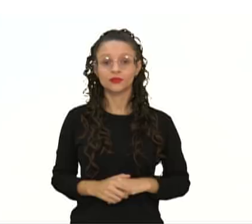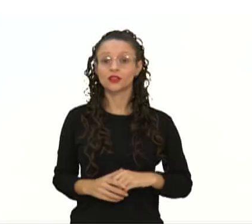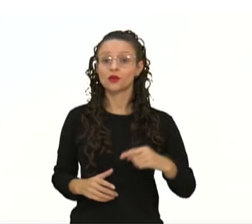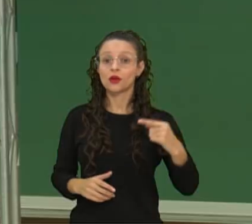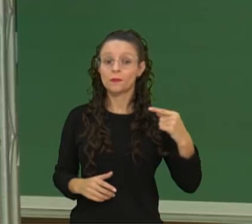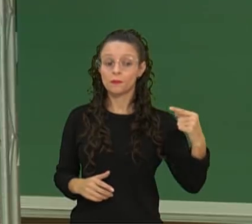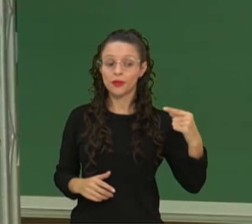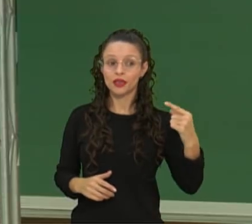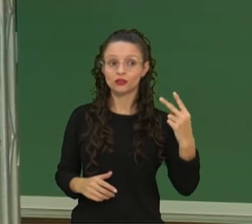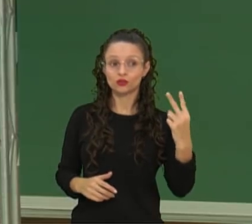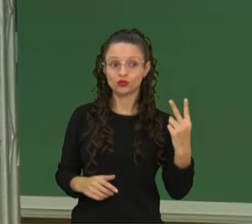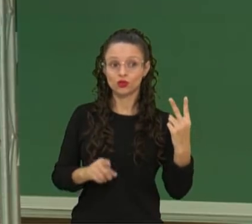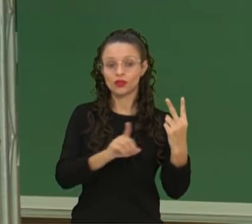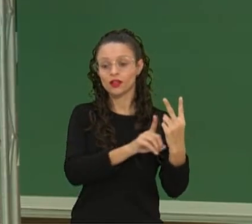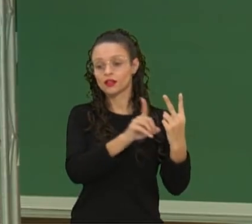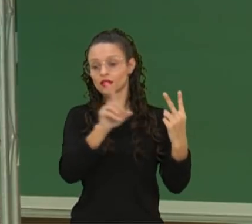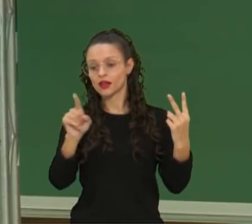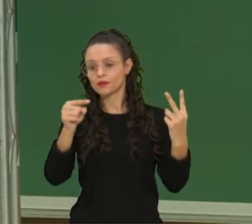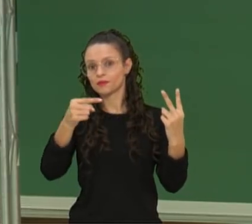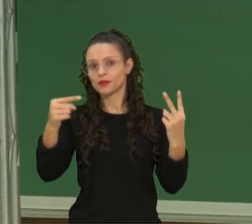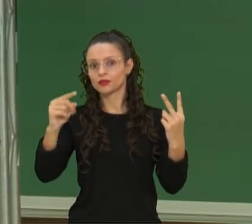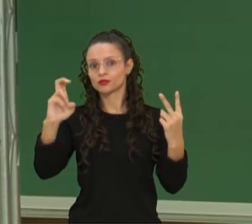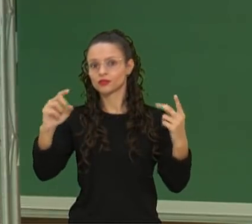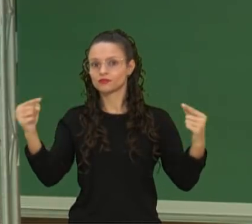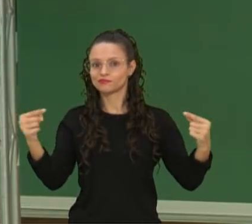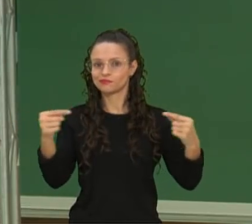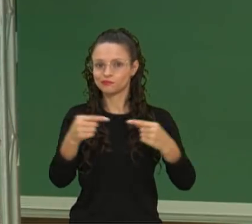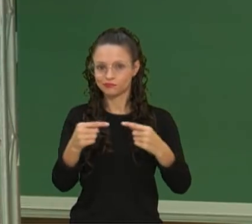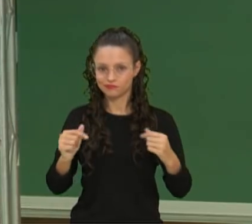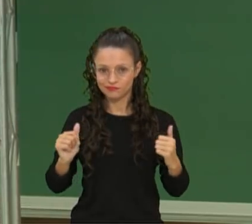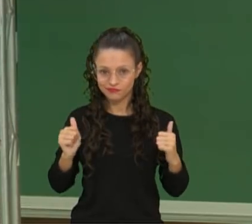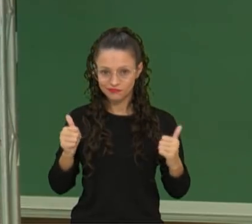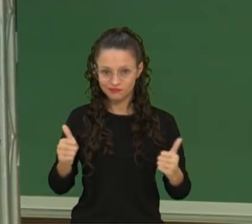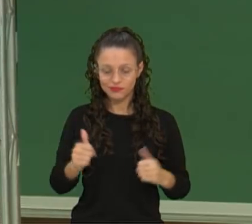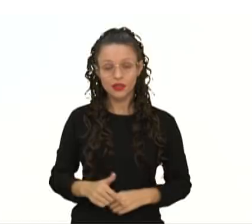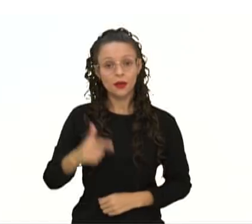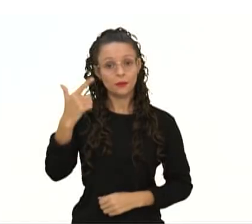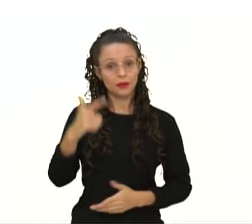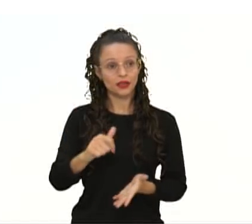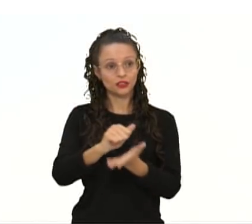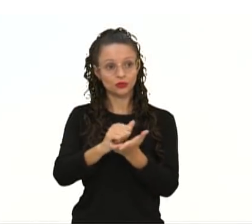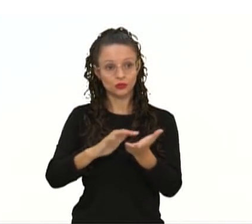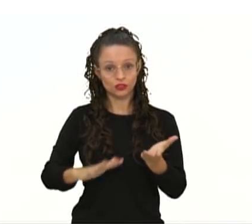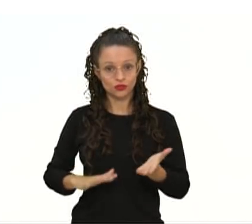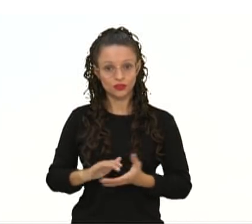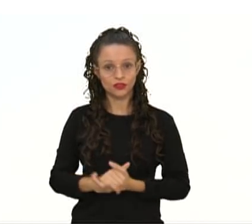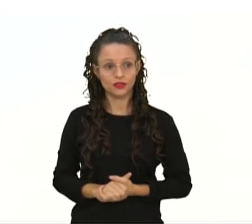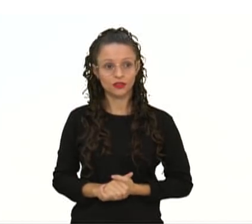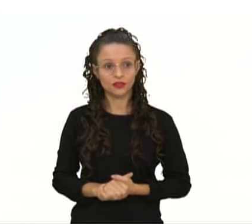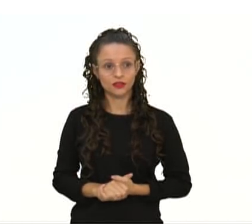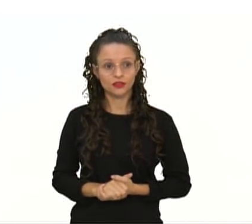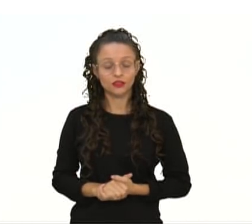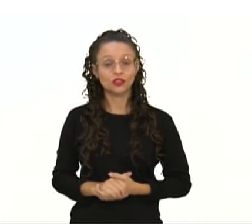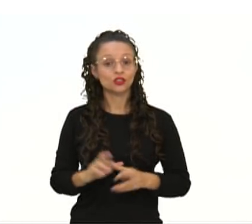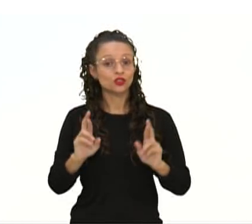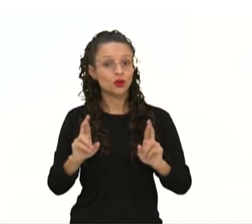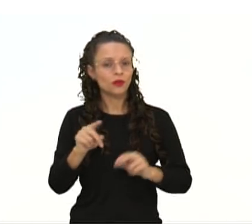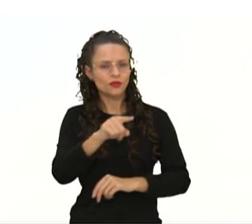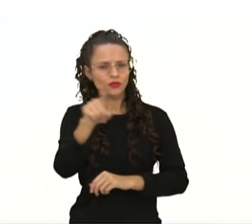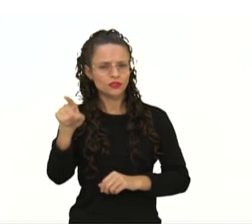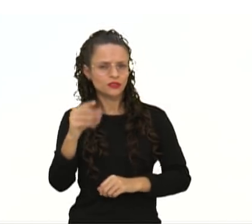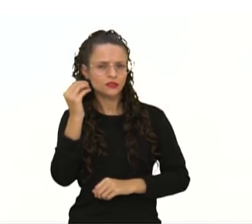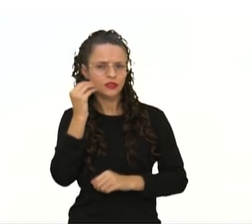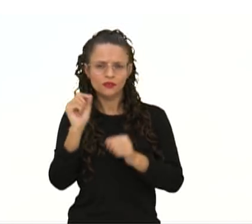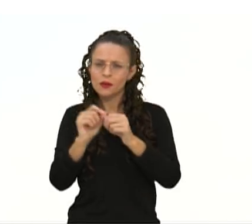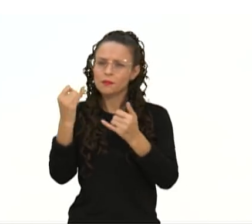do menos 2 vai para o menos 5. Beleza? Mais um exercício. Espero que vocês tentem fazer esse, bem parecido